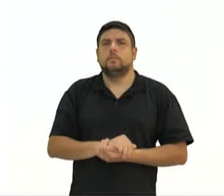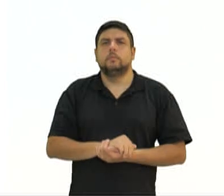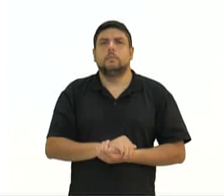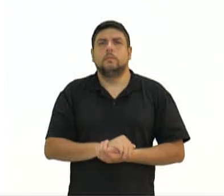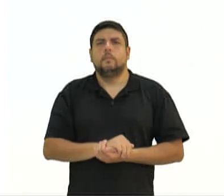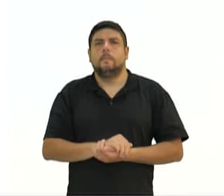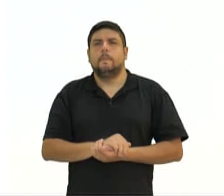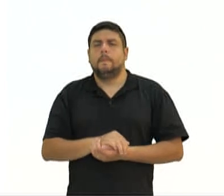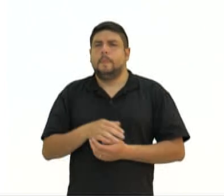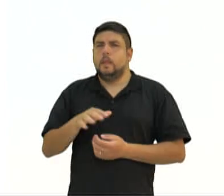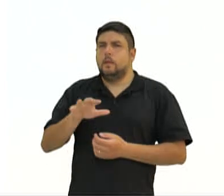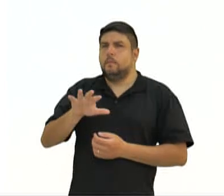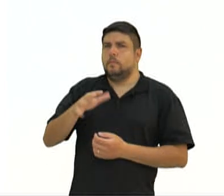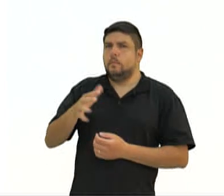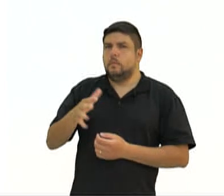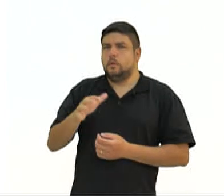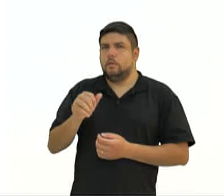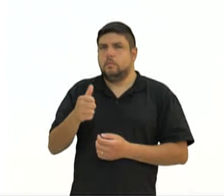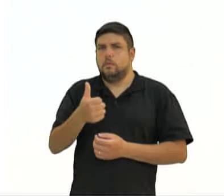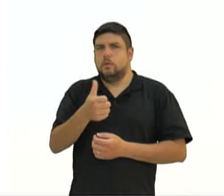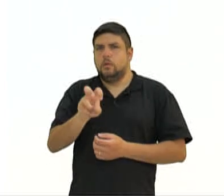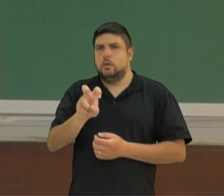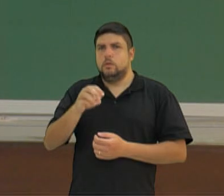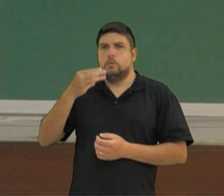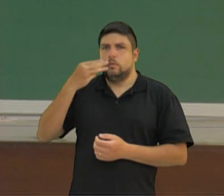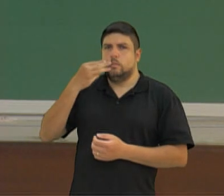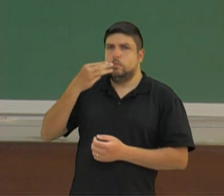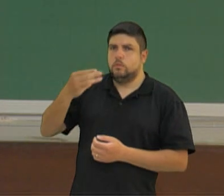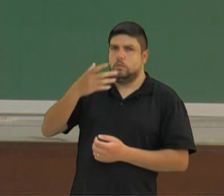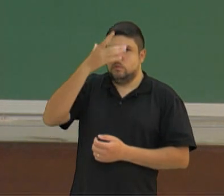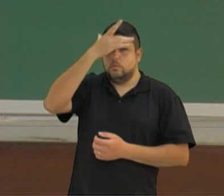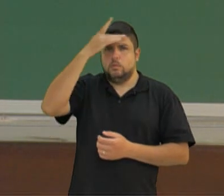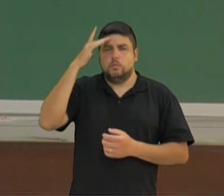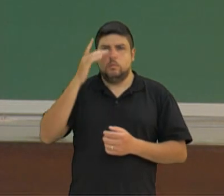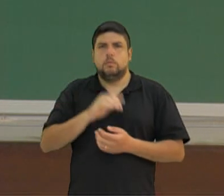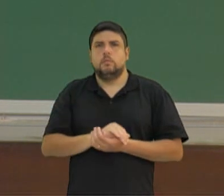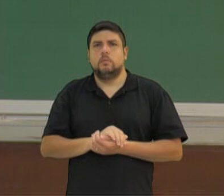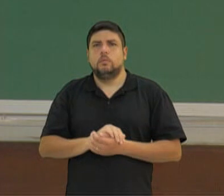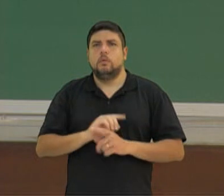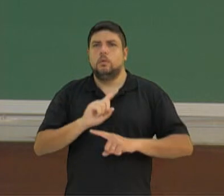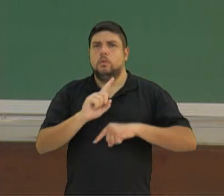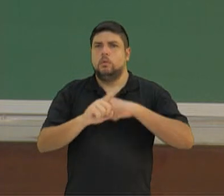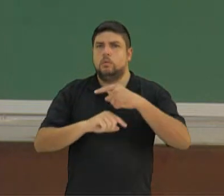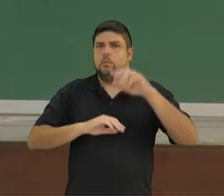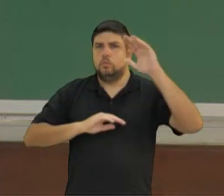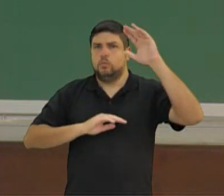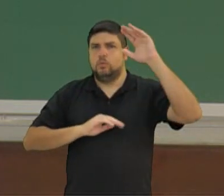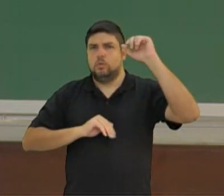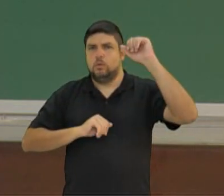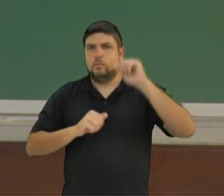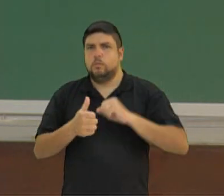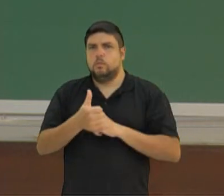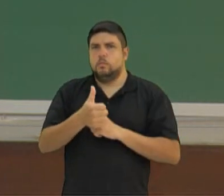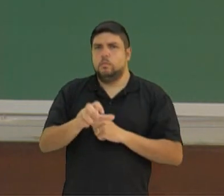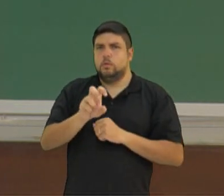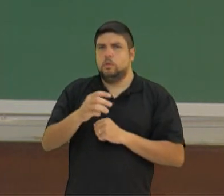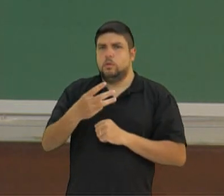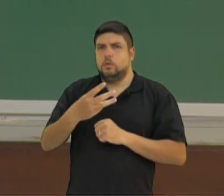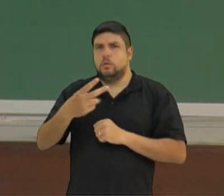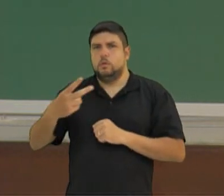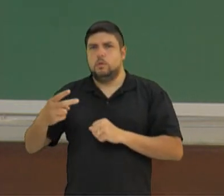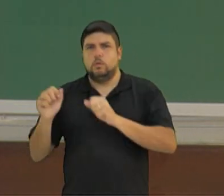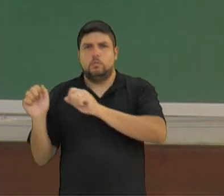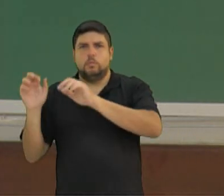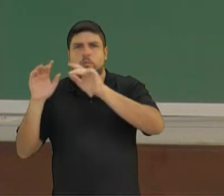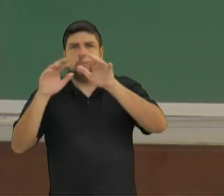Aproximadamente chegou a 15 milhões de habitantes. Invasão espanhola de 1532 e